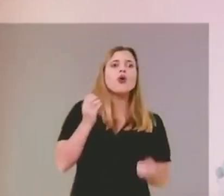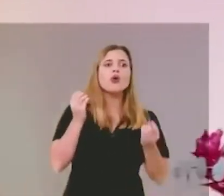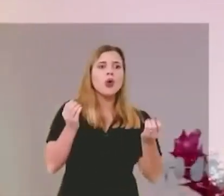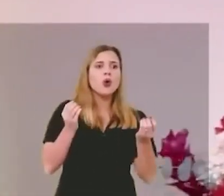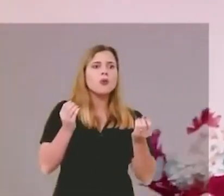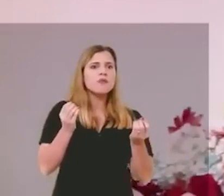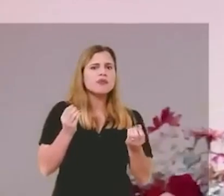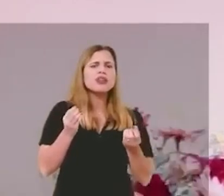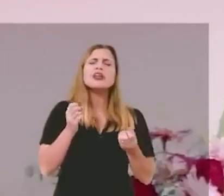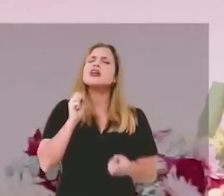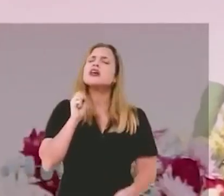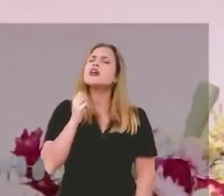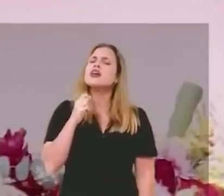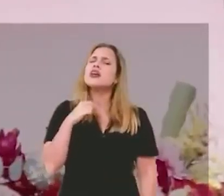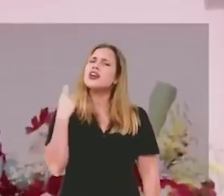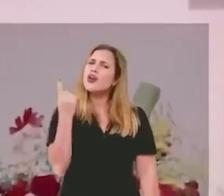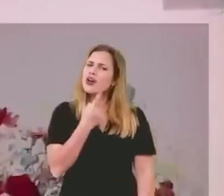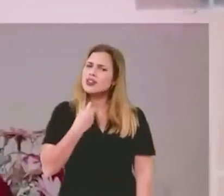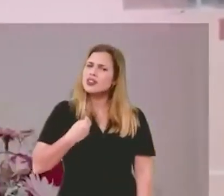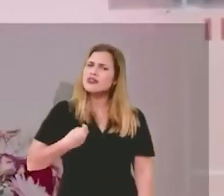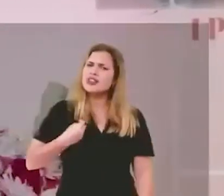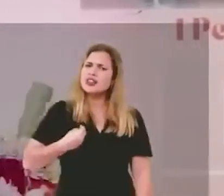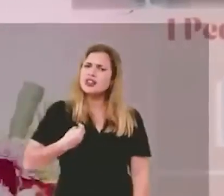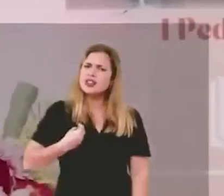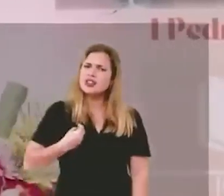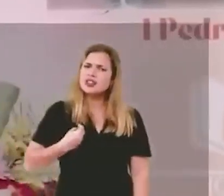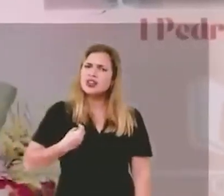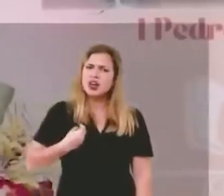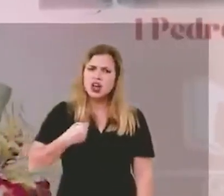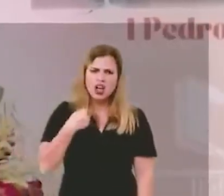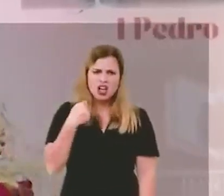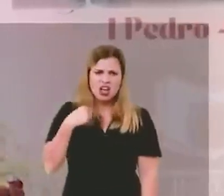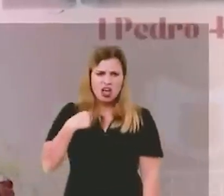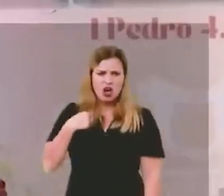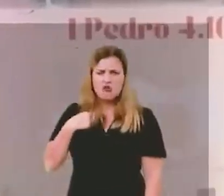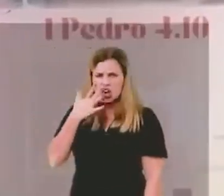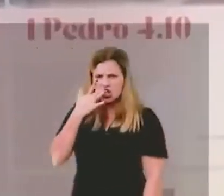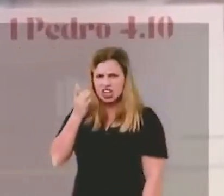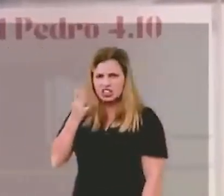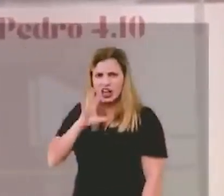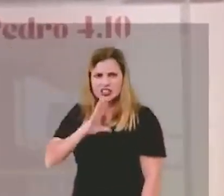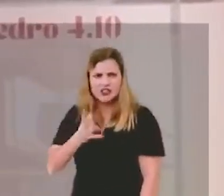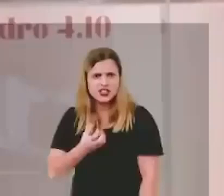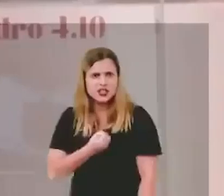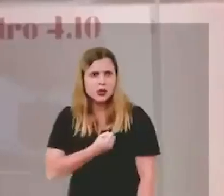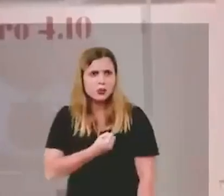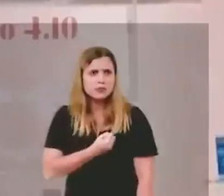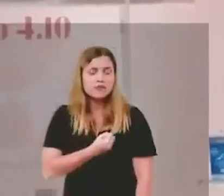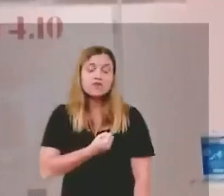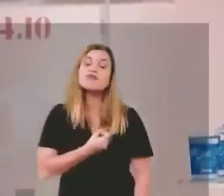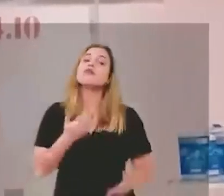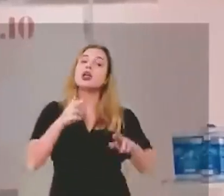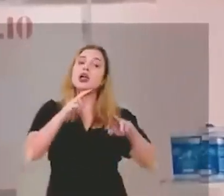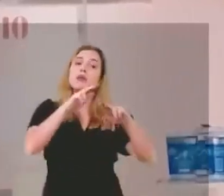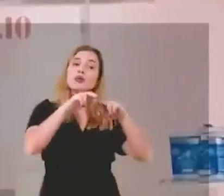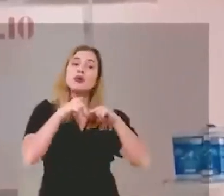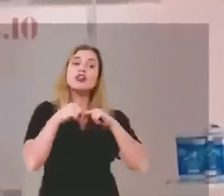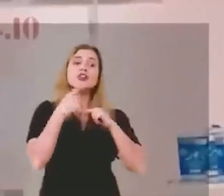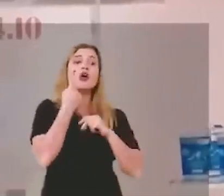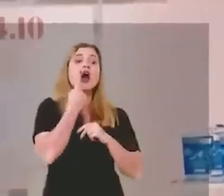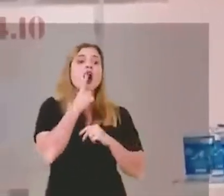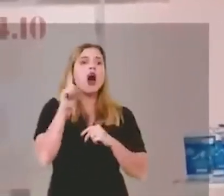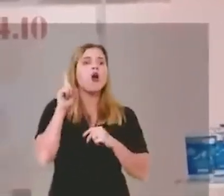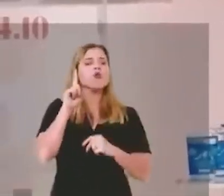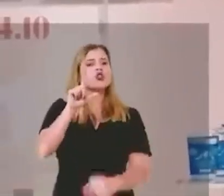negligenciarmos tão grande salvação? É por isso que agora vamos para a última